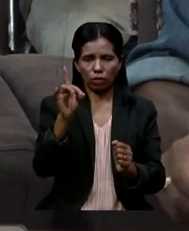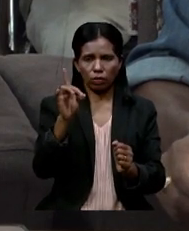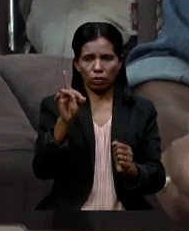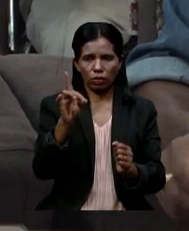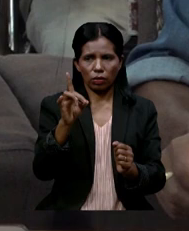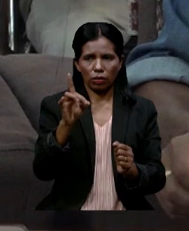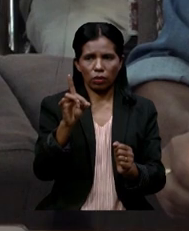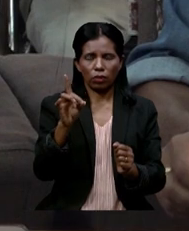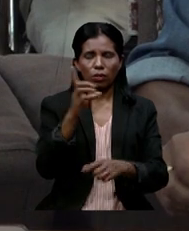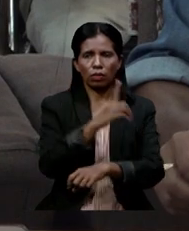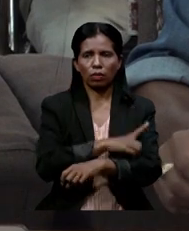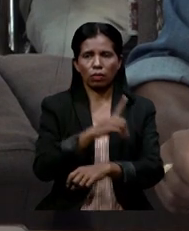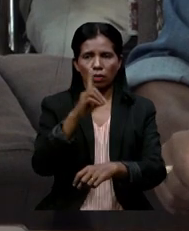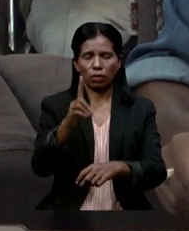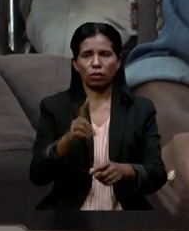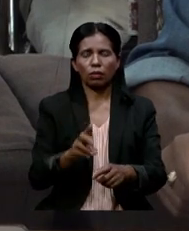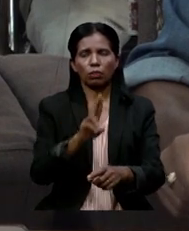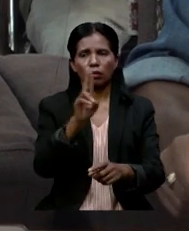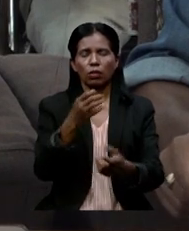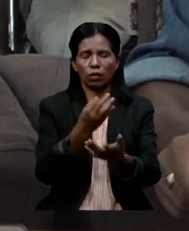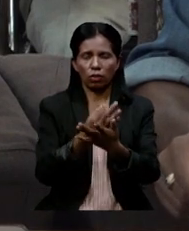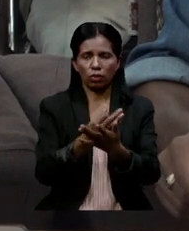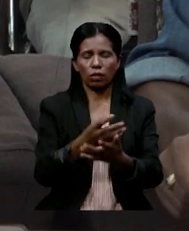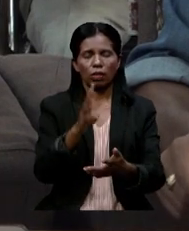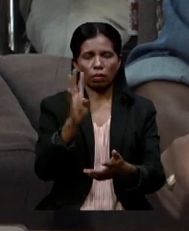43,8802 total loron ida, gasto